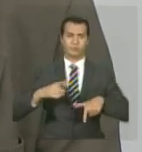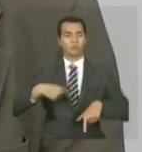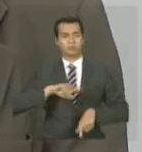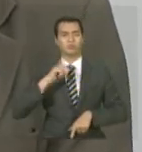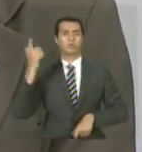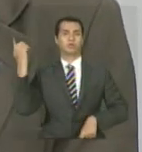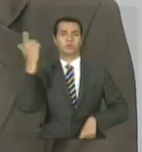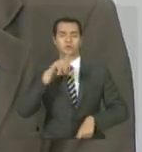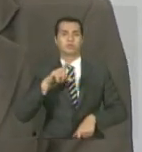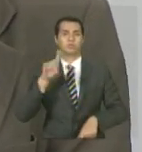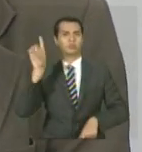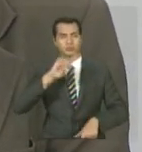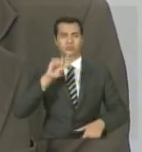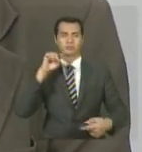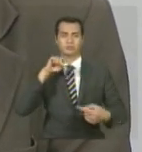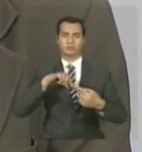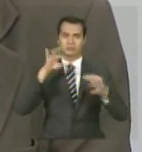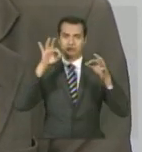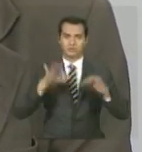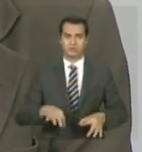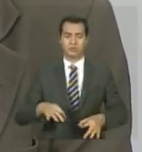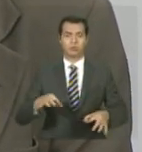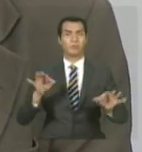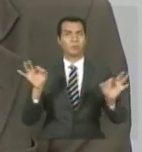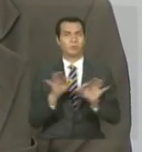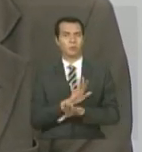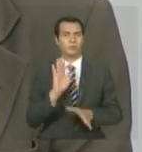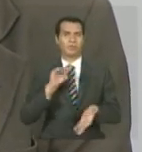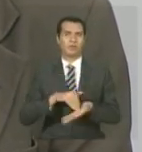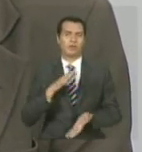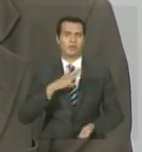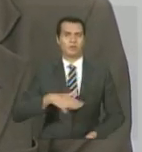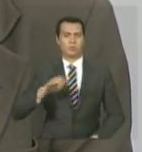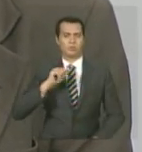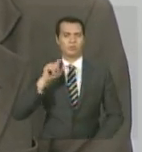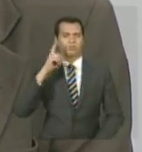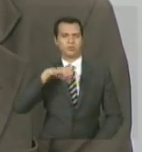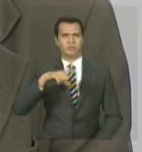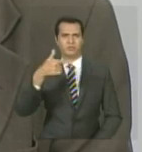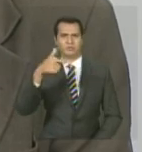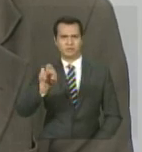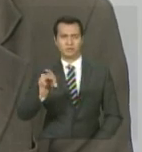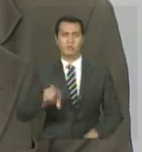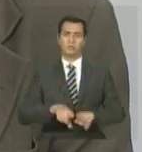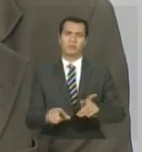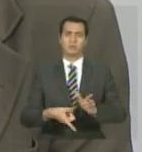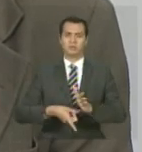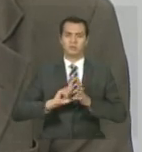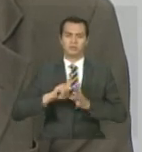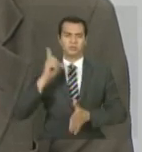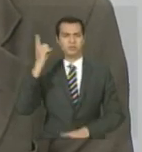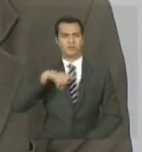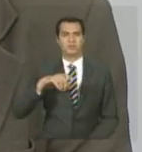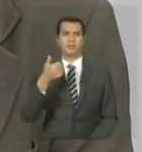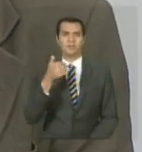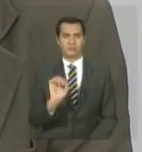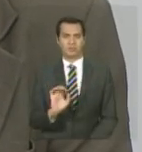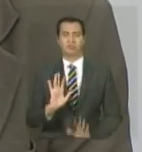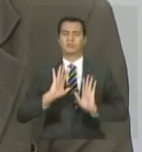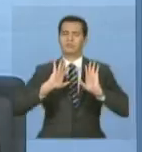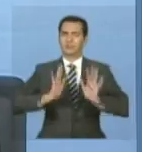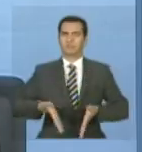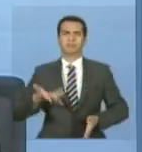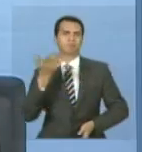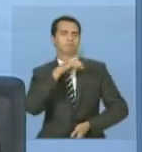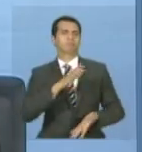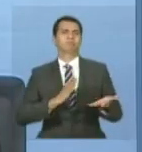Né, era para cumprir até 25 de agosto. No dia 10 de agosto, o plano estava sendo aprovado. Era um prazo